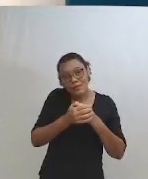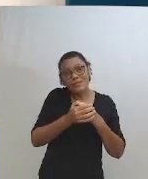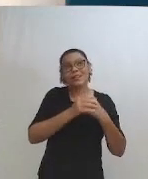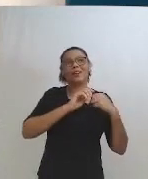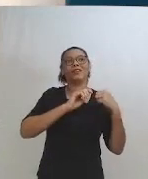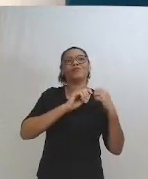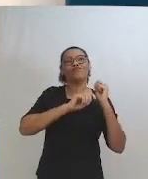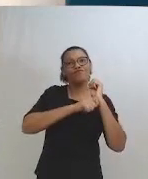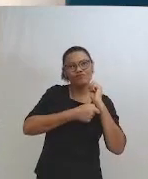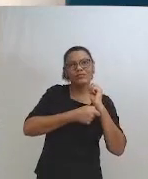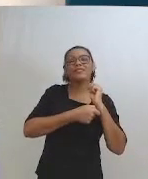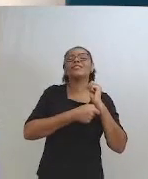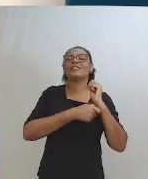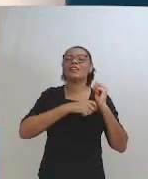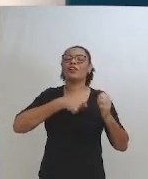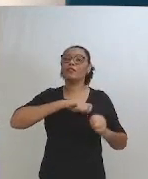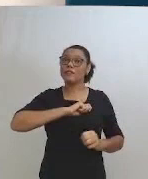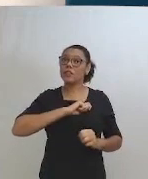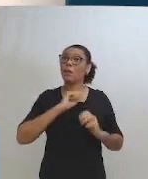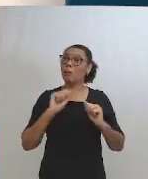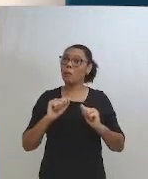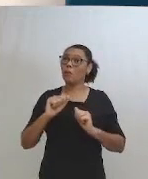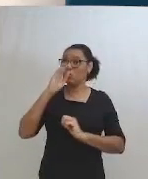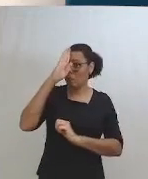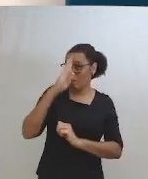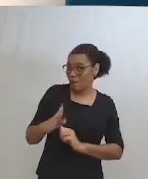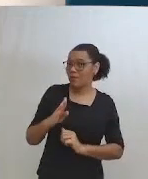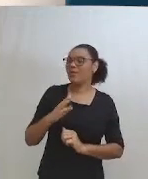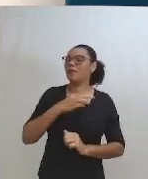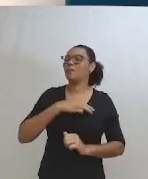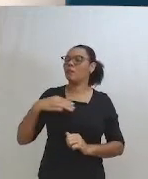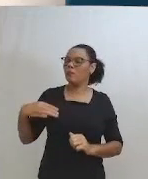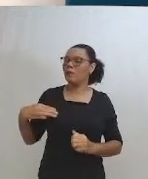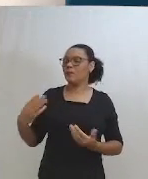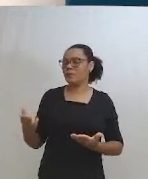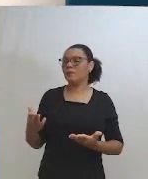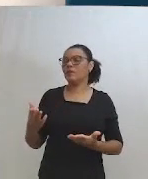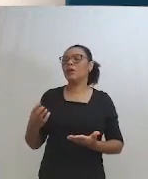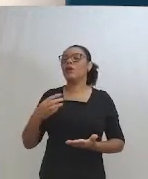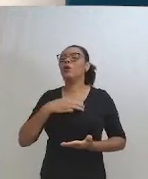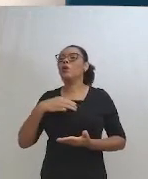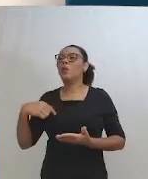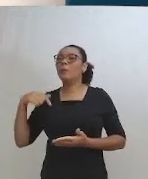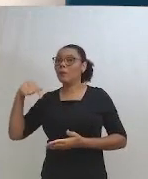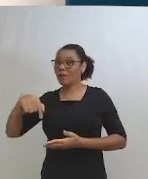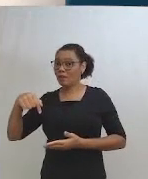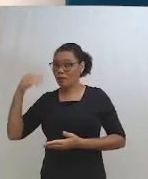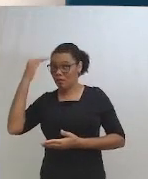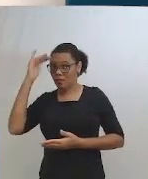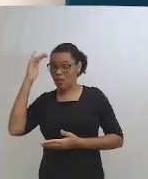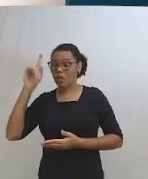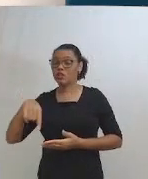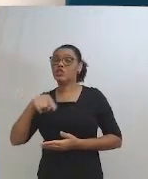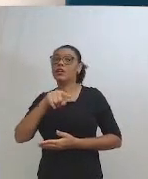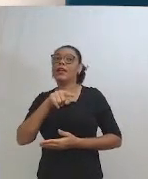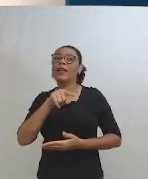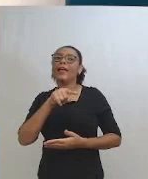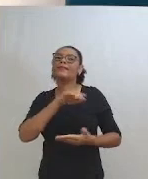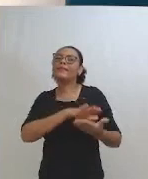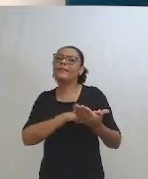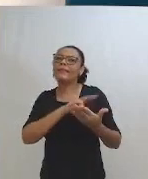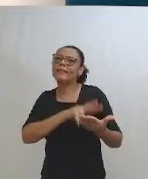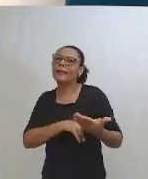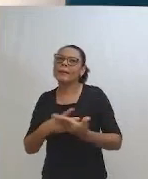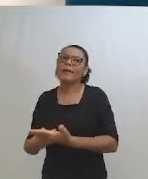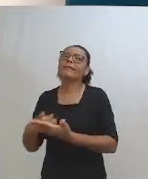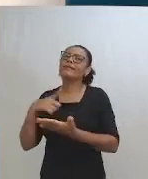procedimento fiscal pode ser enviado ao Ministério Público. O Ministério Público aqui entende que essa interpretação abrange, sim,